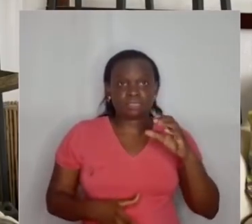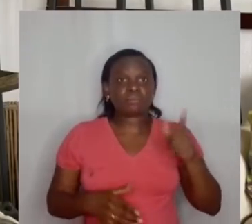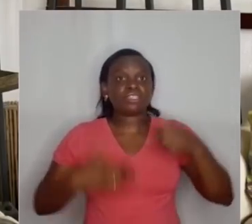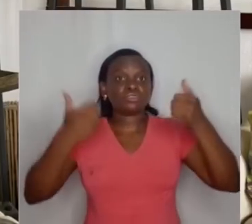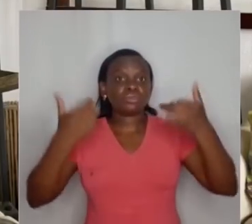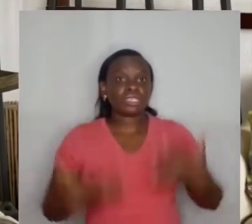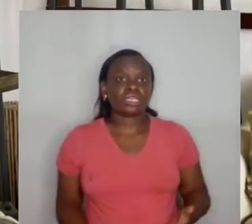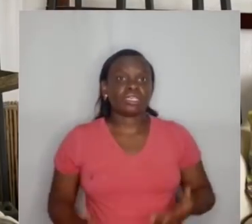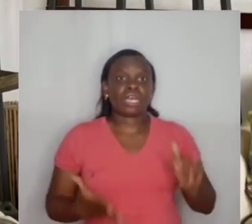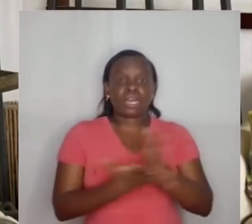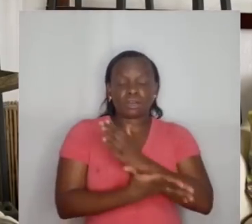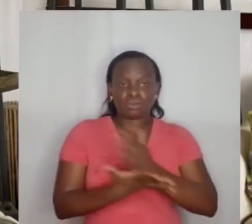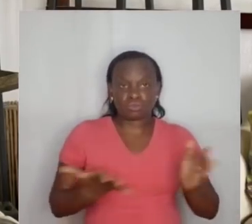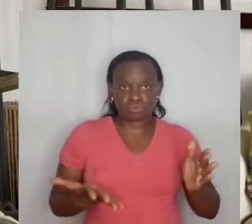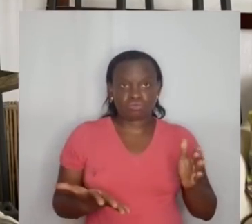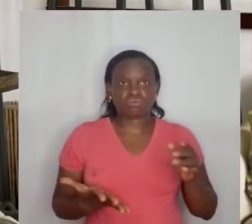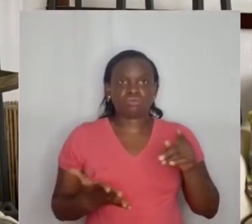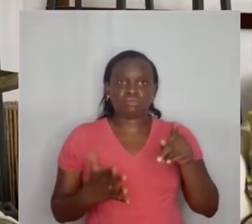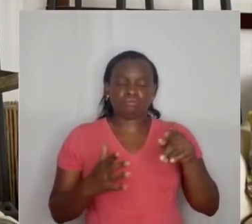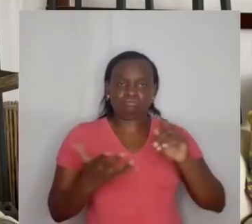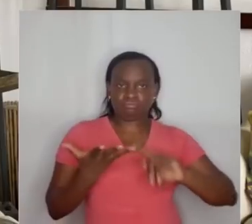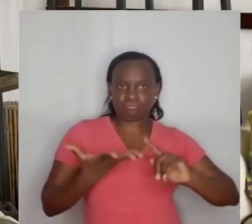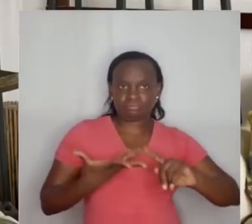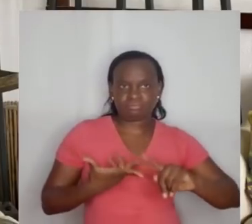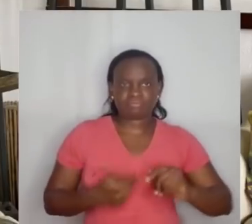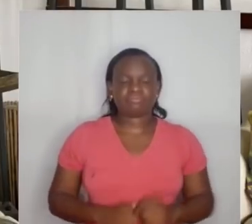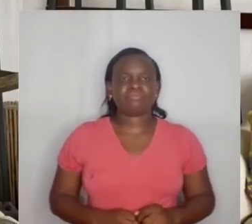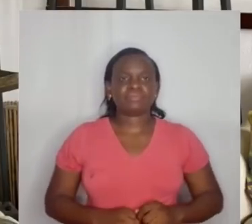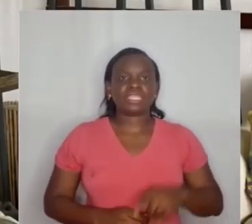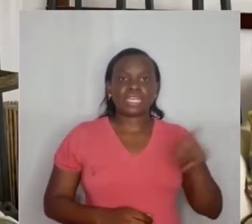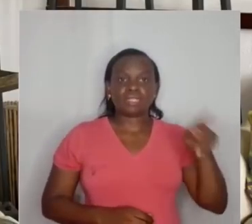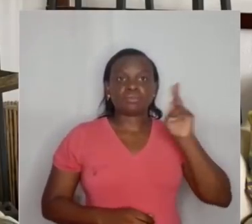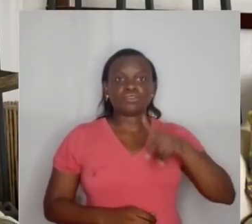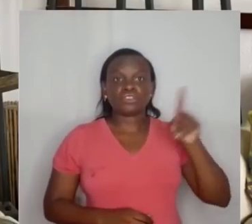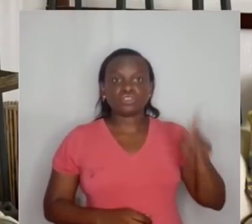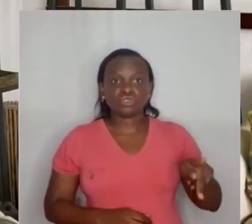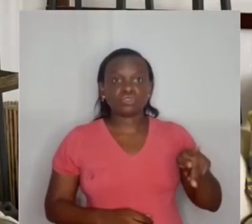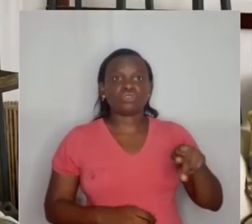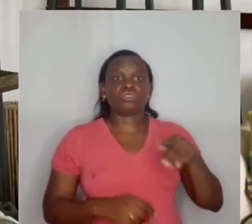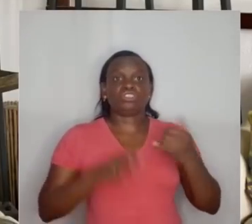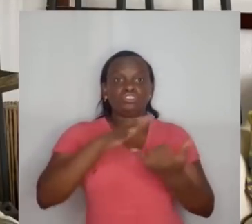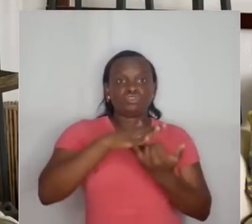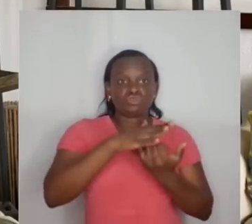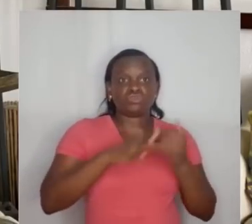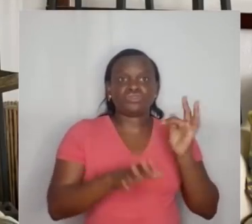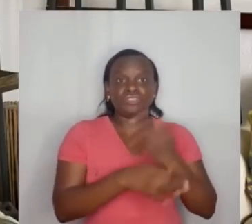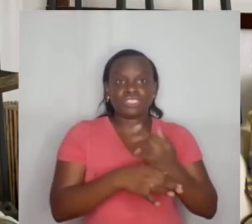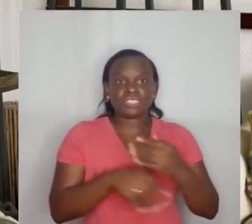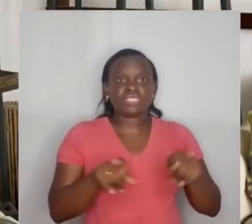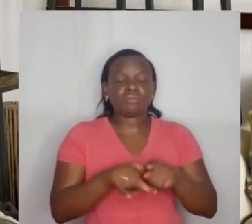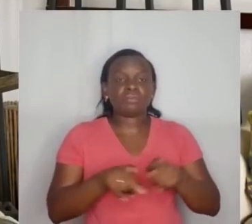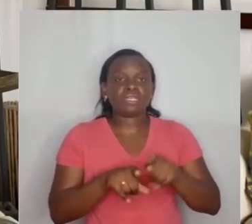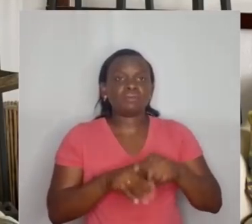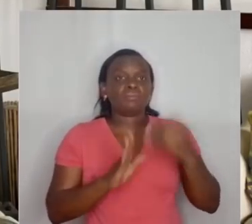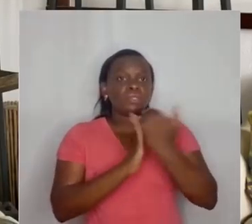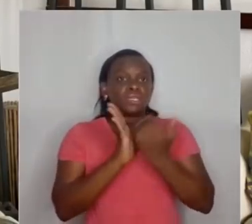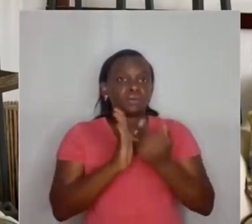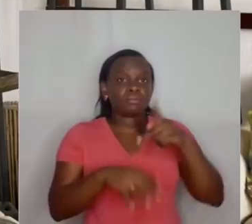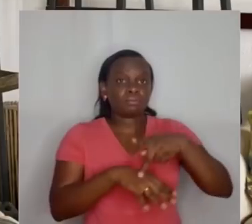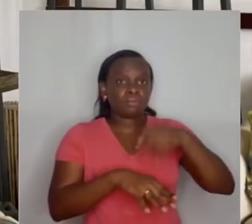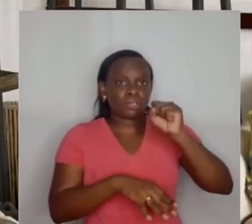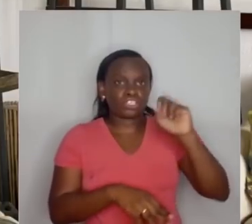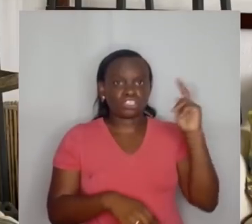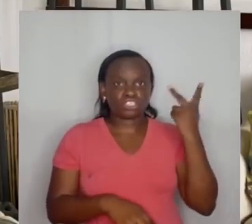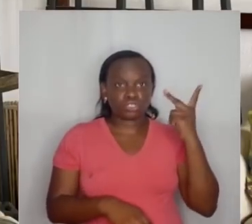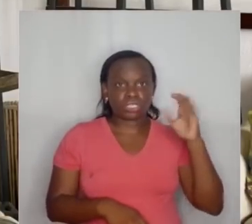destacar apenas alguns desses aspectos. Ele é professor do Instituto de Física e do Programa de Pós-Graduação em